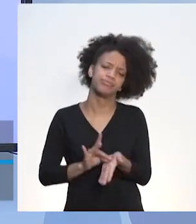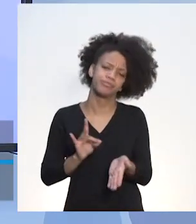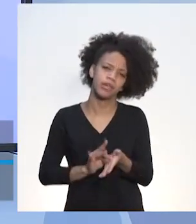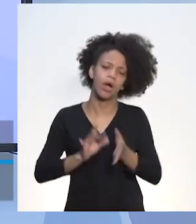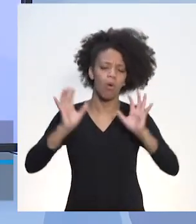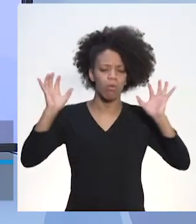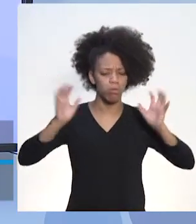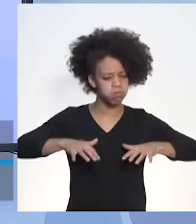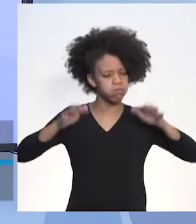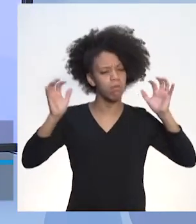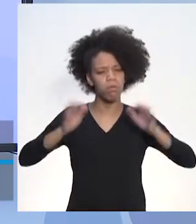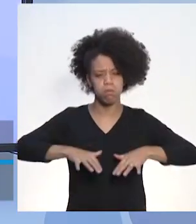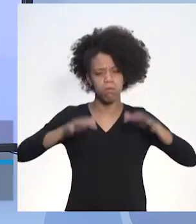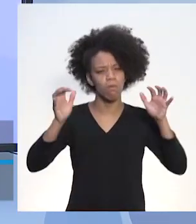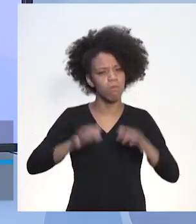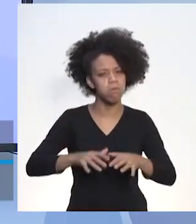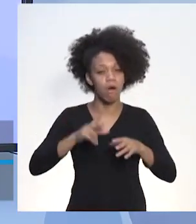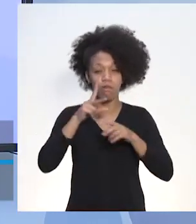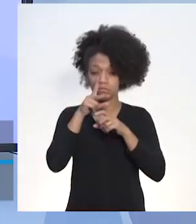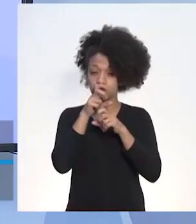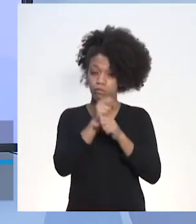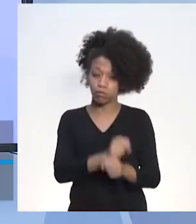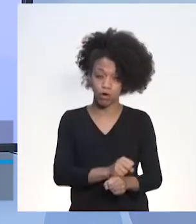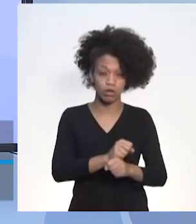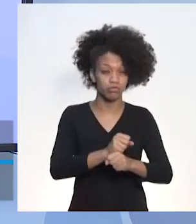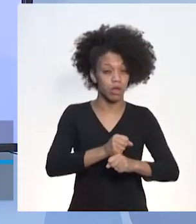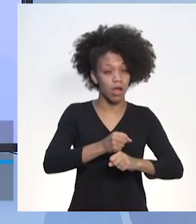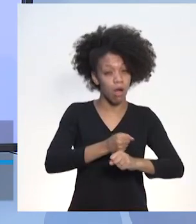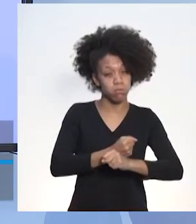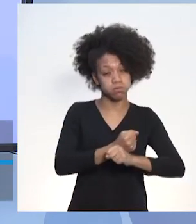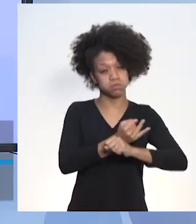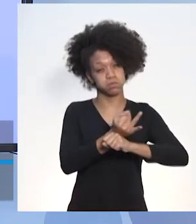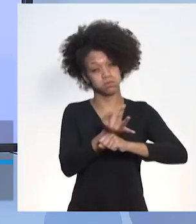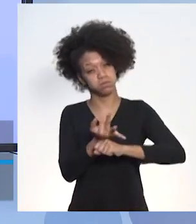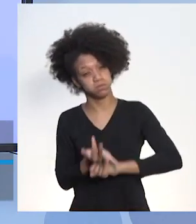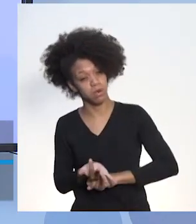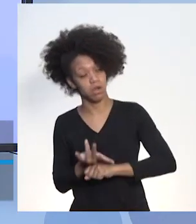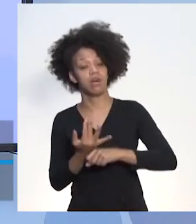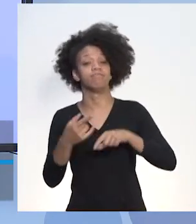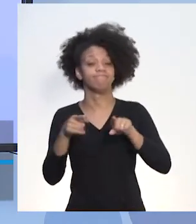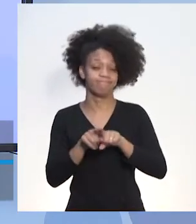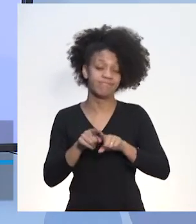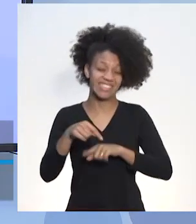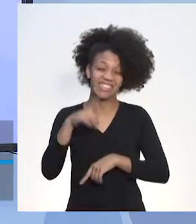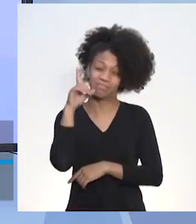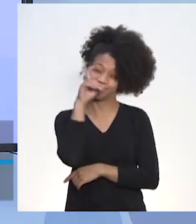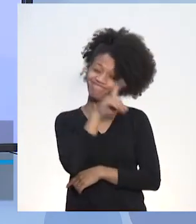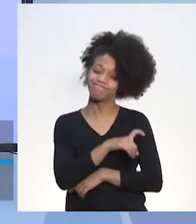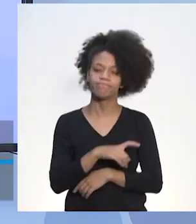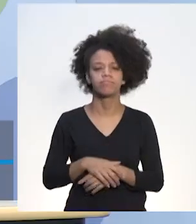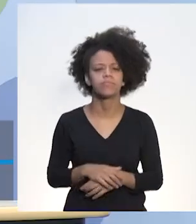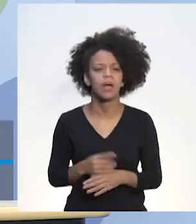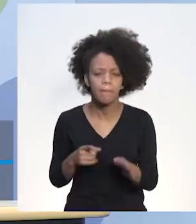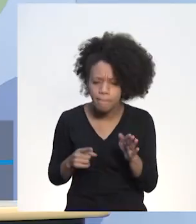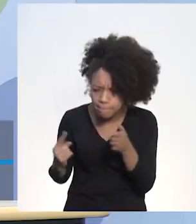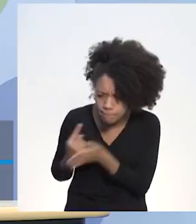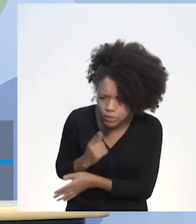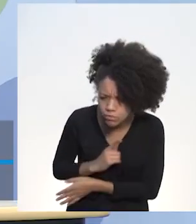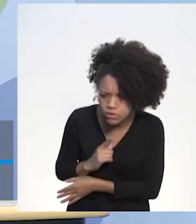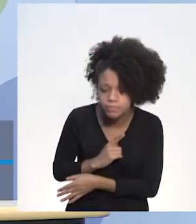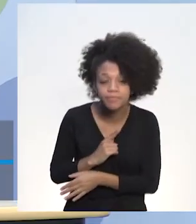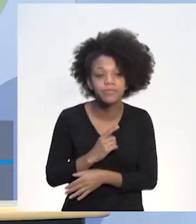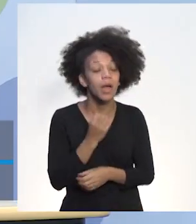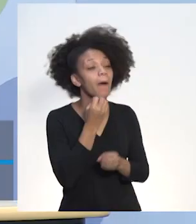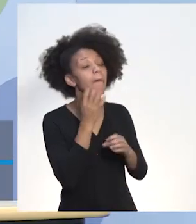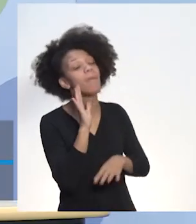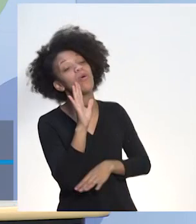chuva muito forte a noite toda, a madrugada toda. Perfeito. E ficou complicado por aqui. Mais alguma pergunta? Não, só isso, Ale. Bom dia